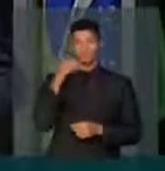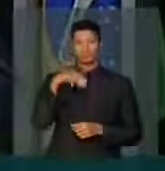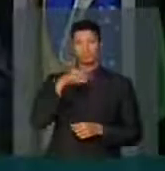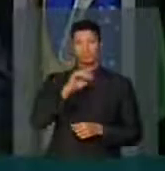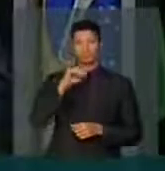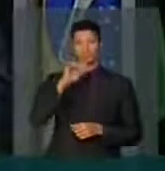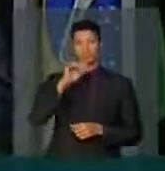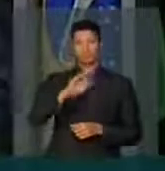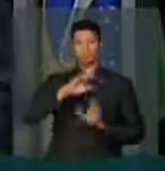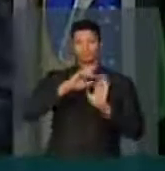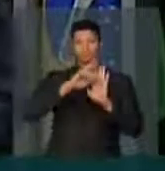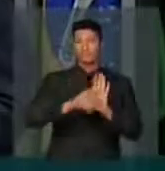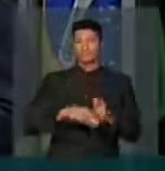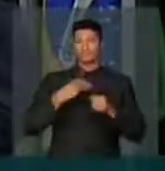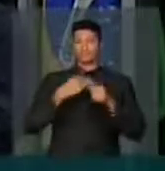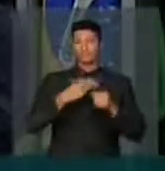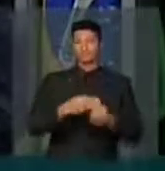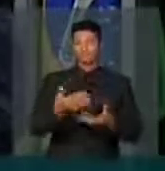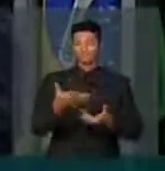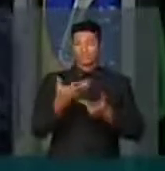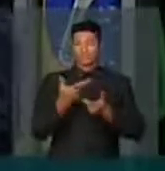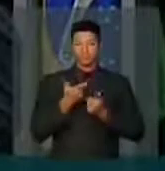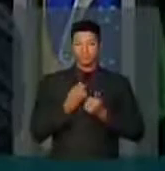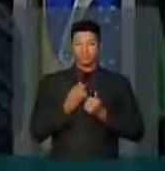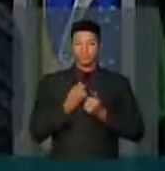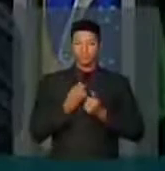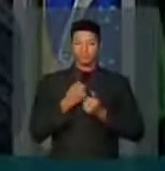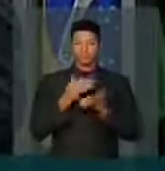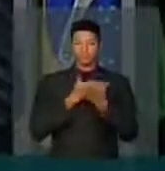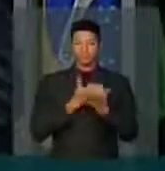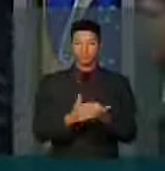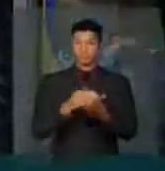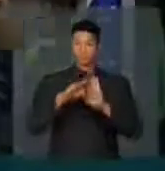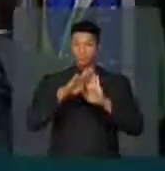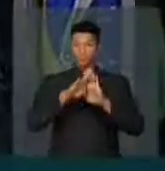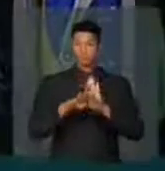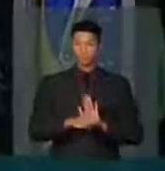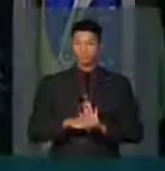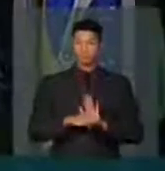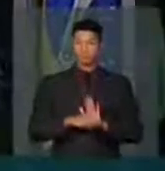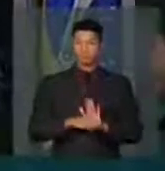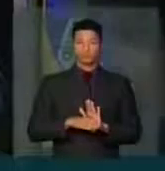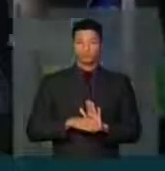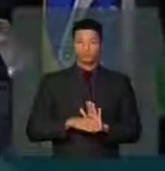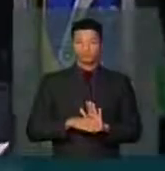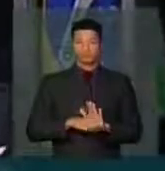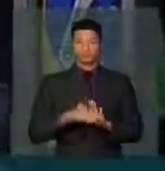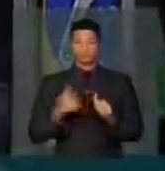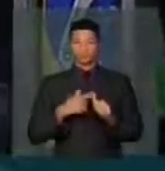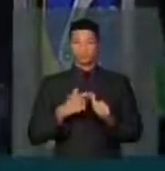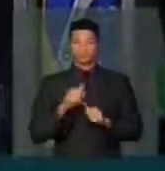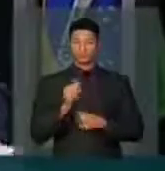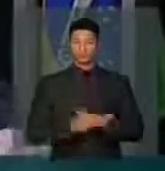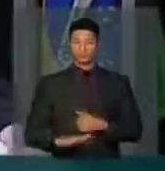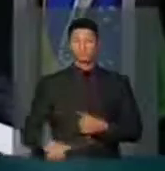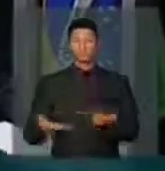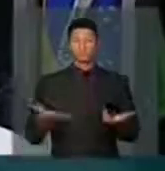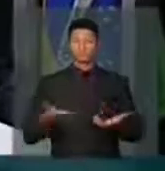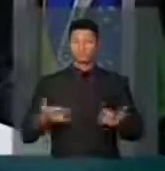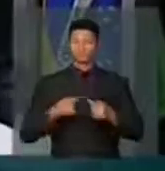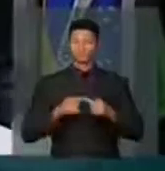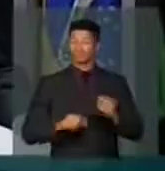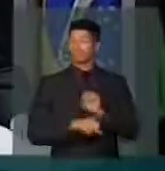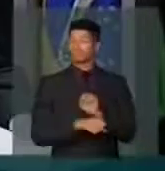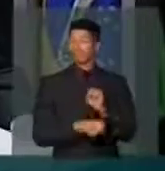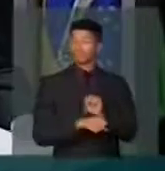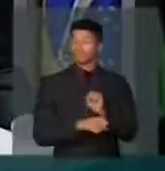vários municípios que receberam o início do programa a primeira infância, hoje estão